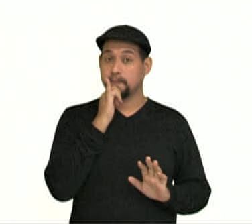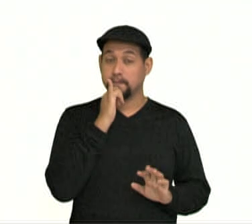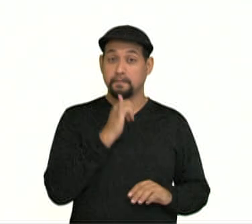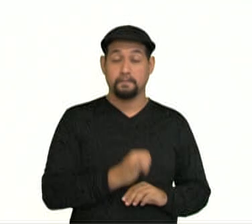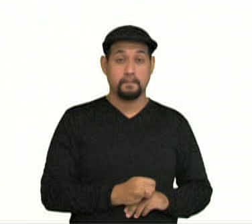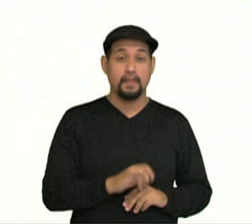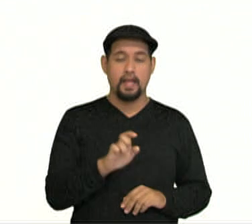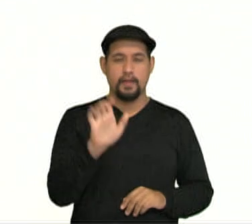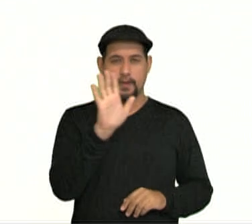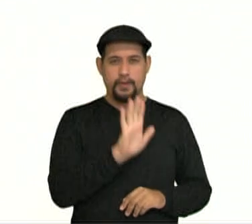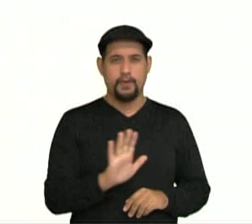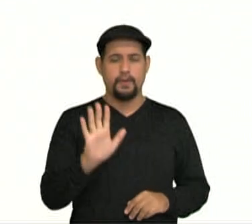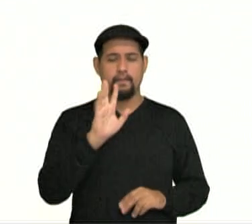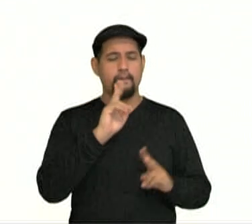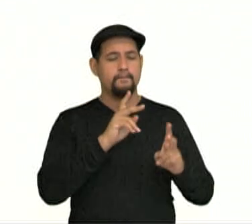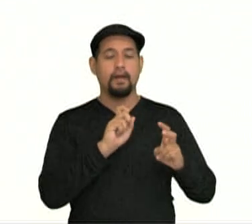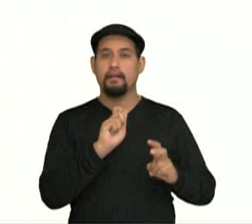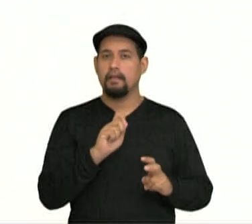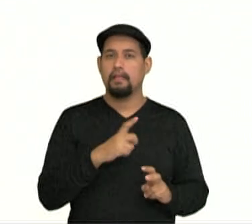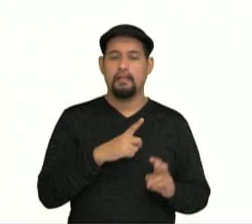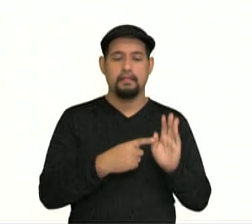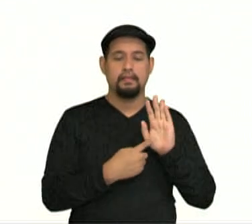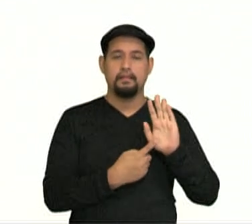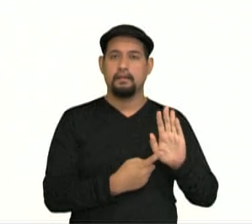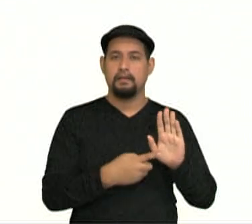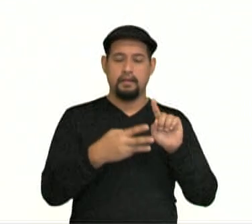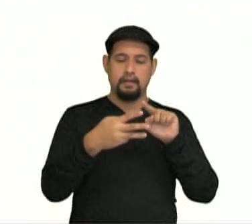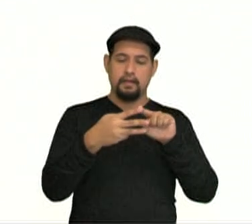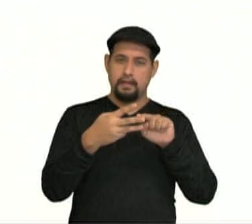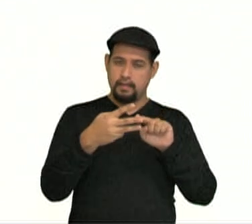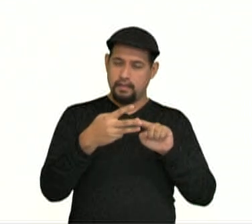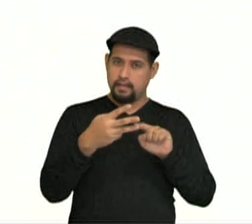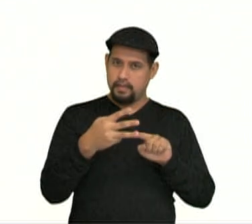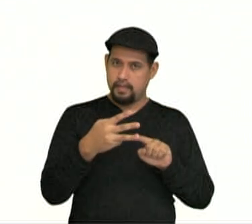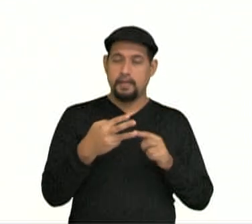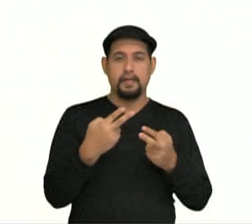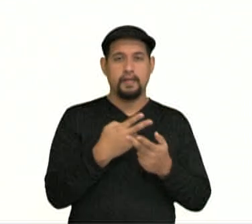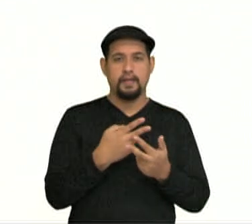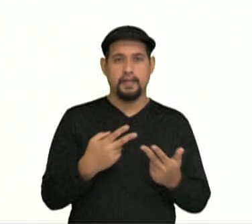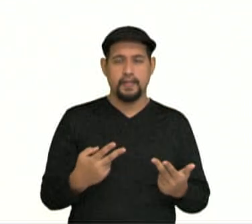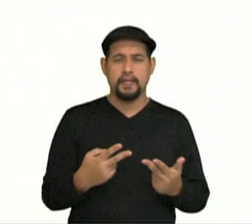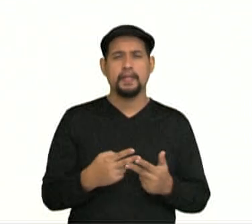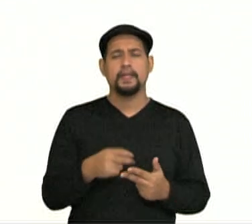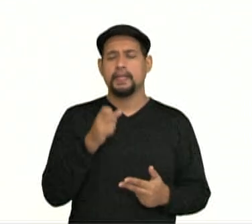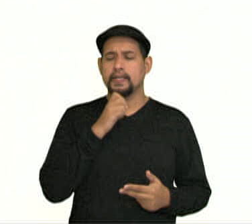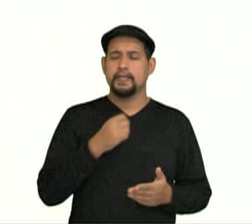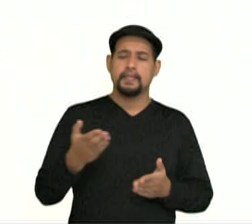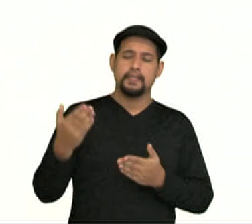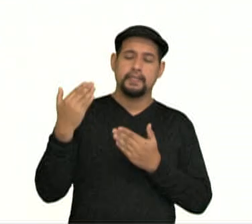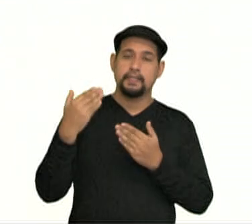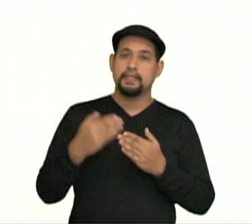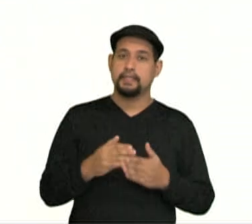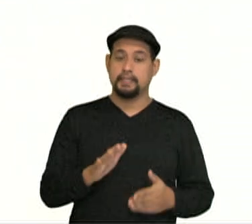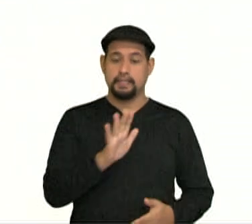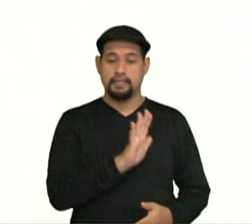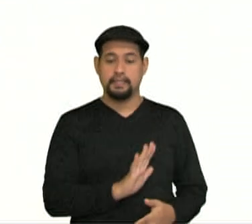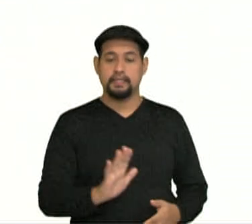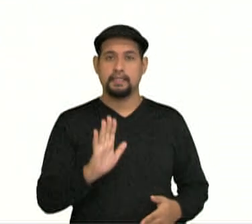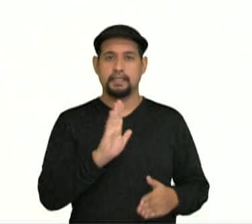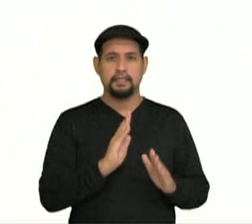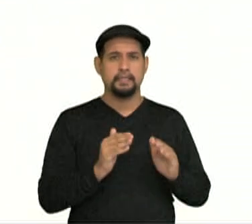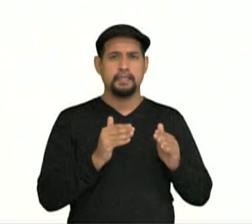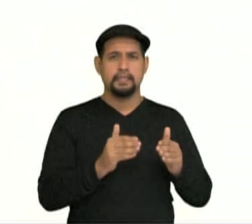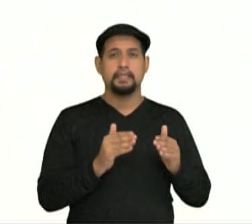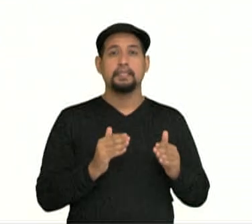relevo da Europa, nós vamos perceber que ele é marcado por 3 unidades de relevo: os maciços antigos, as planícies centrais e